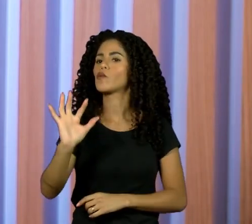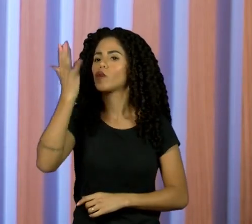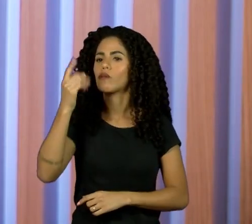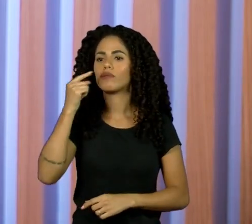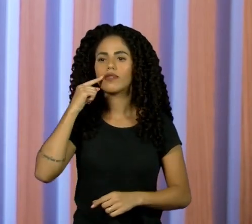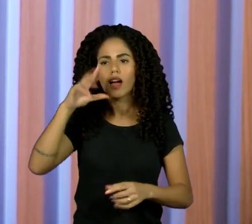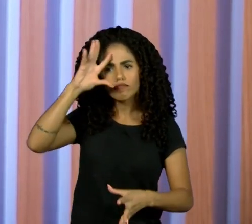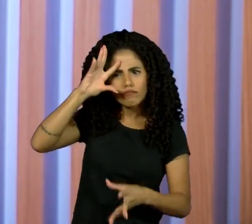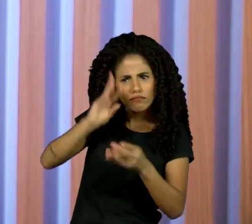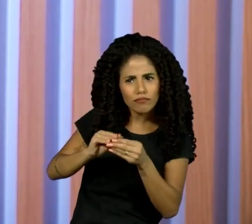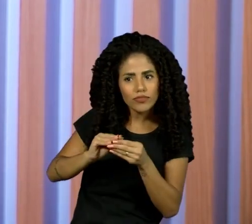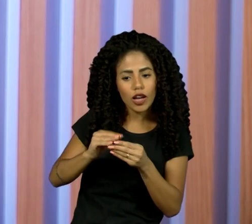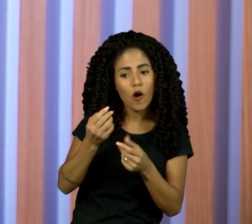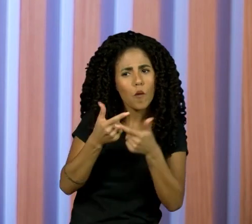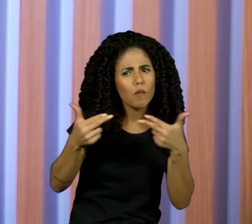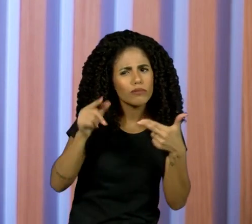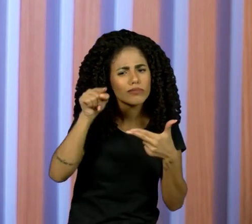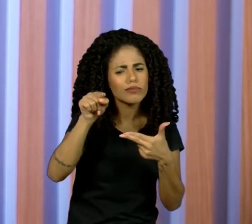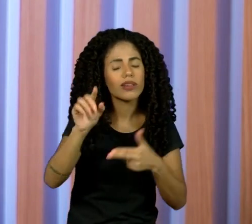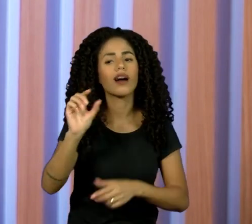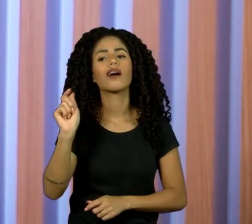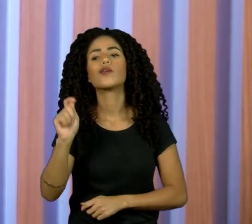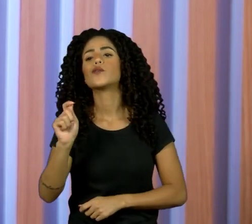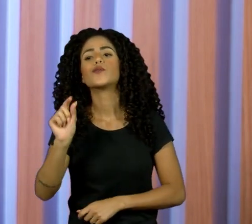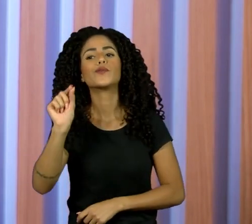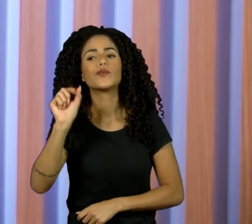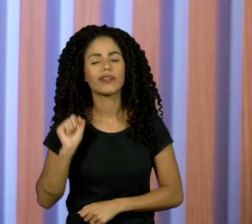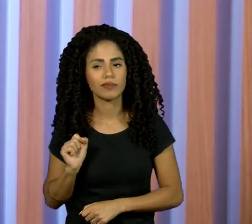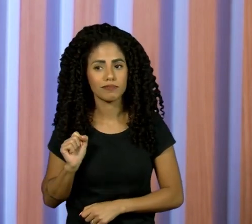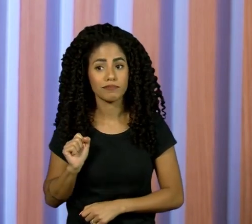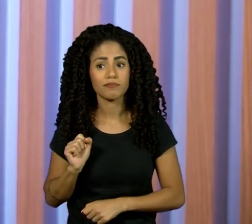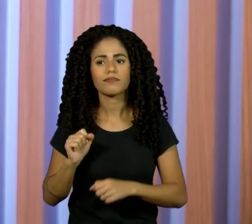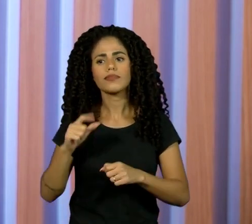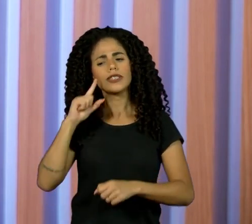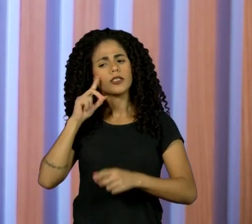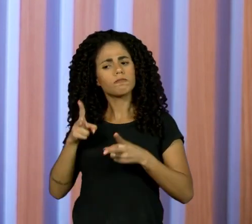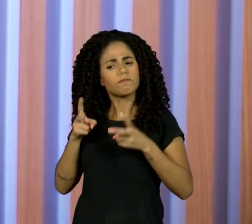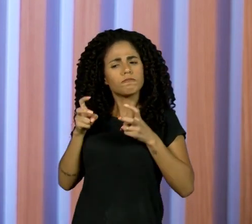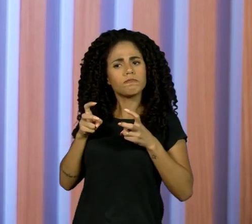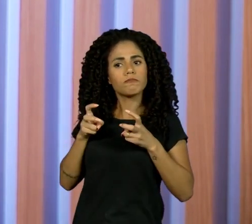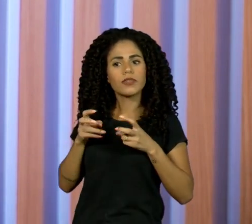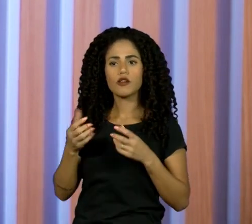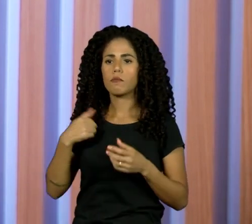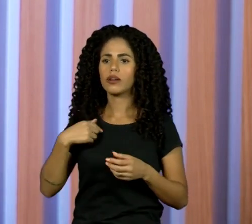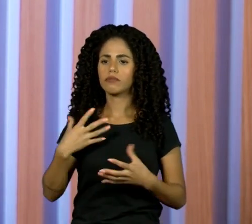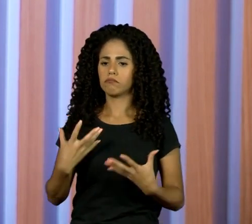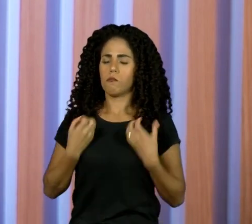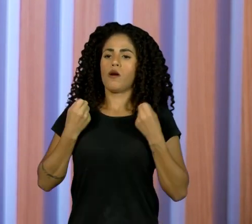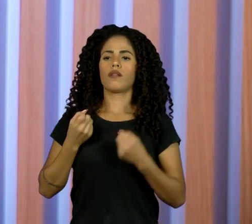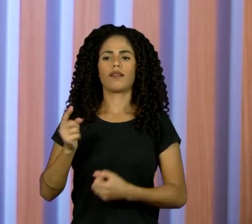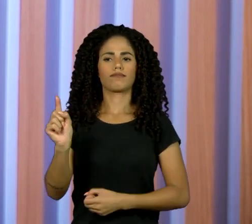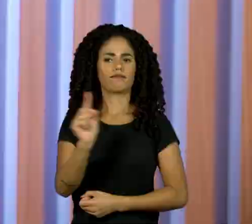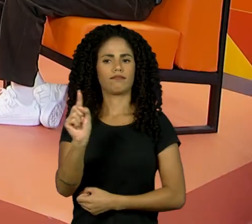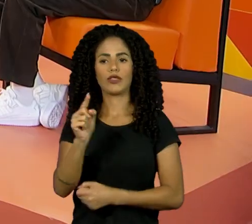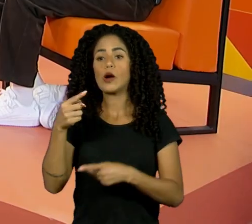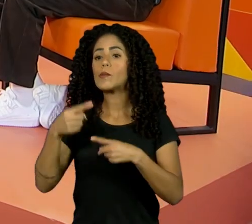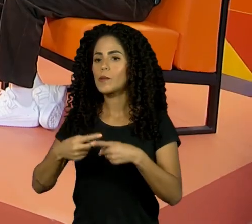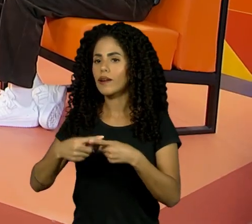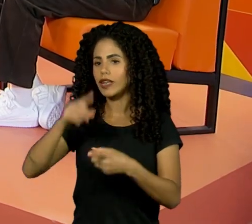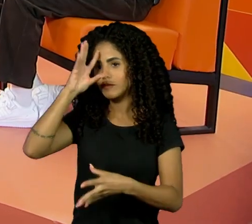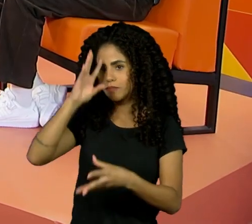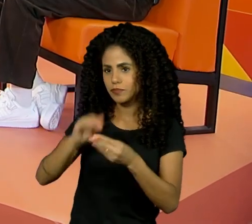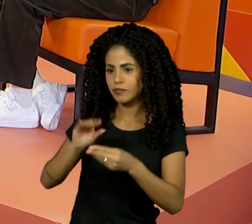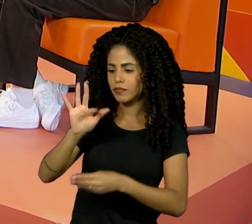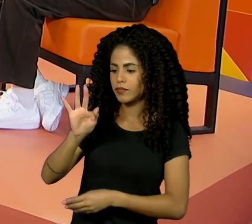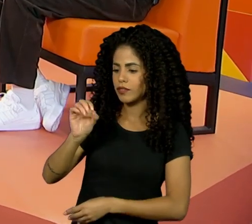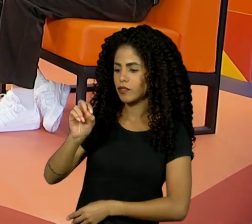entendido alguns motivos pelos quais isso pode ter acontecido. E, para mim, a capa não foi nenhum choque. Porque, né, para a gente entender, a